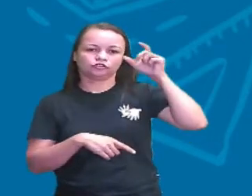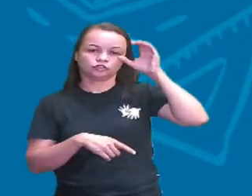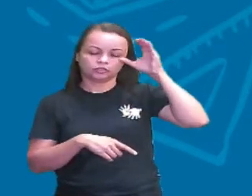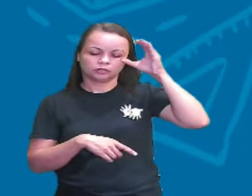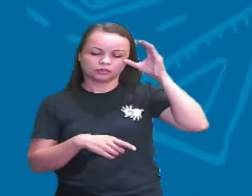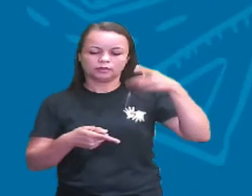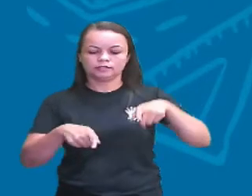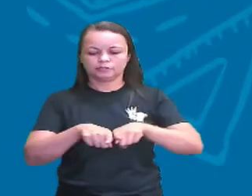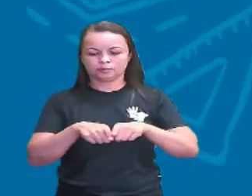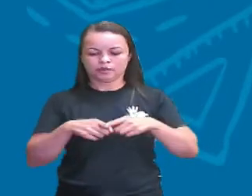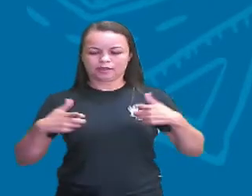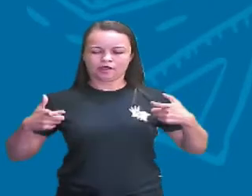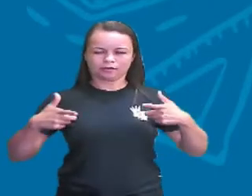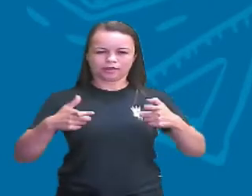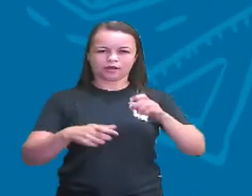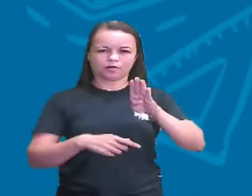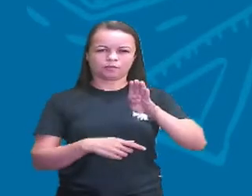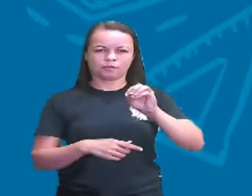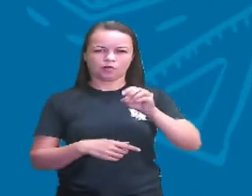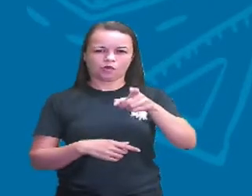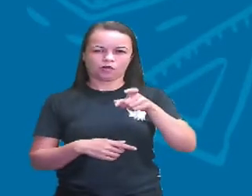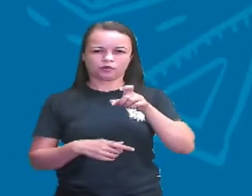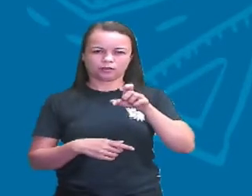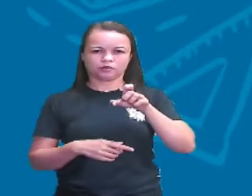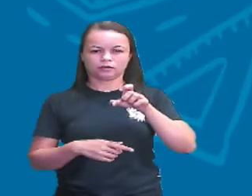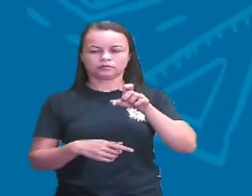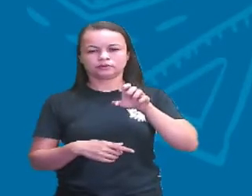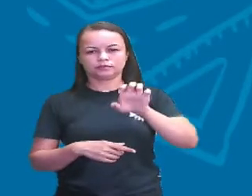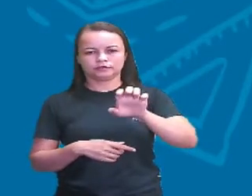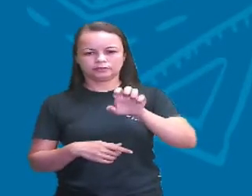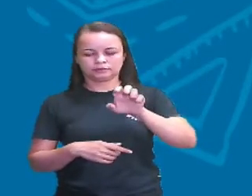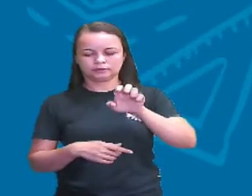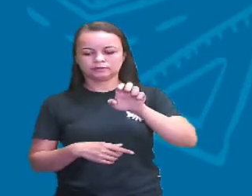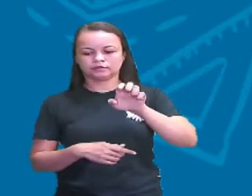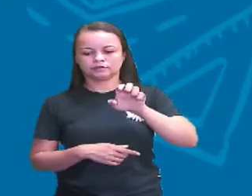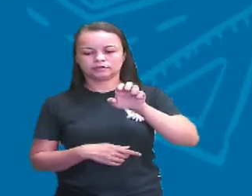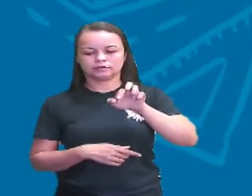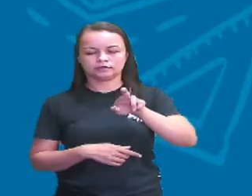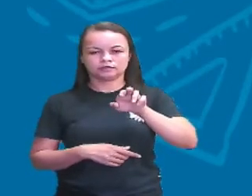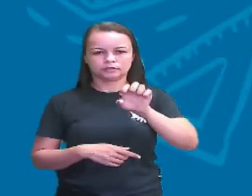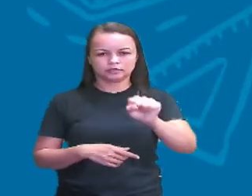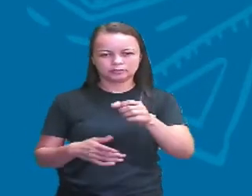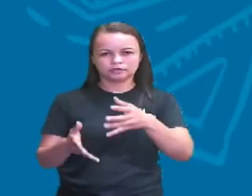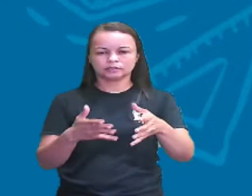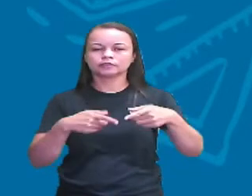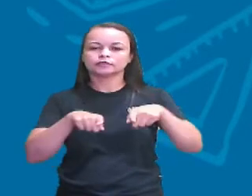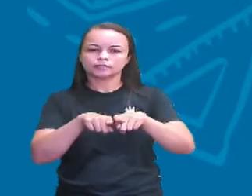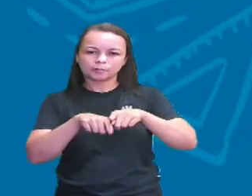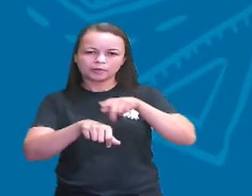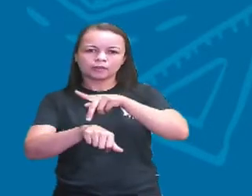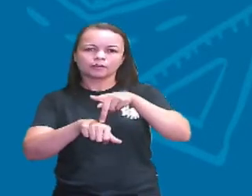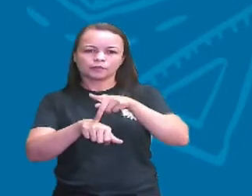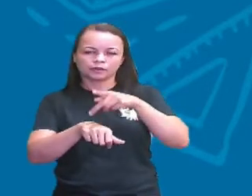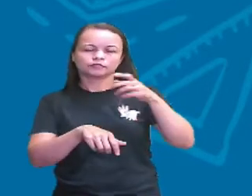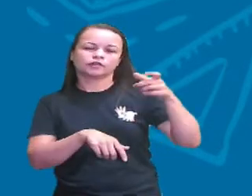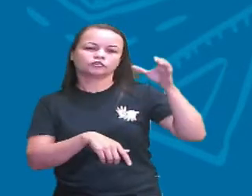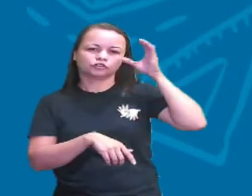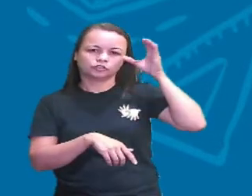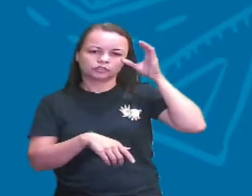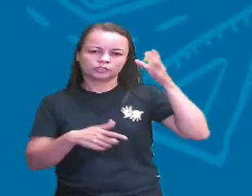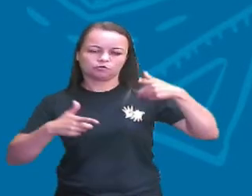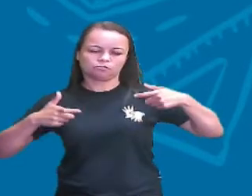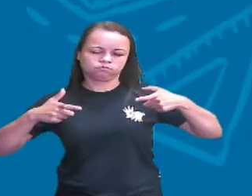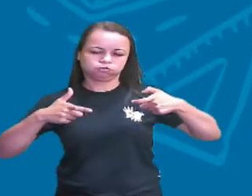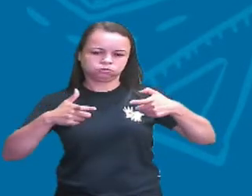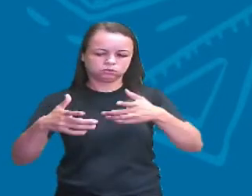Todas essas guerras tiveram como consequência uma grande quantidade de mortes e a pobreza que vai